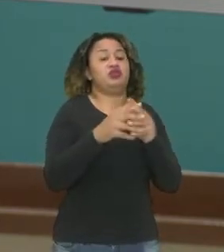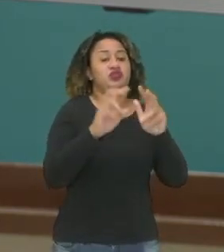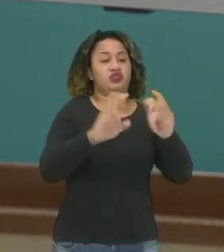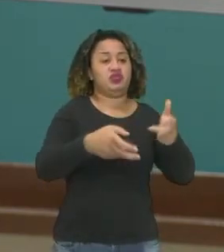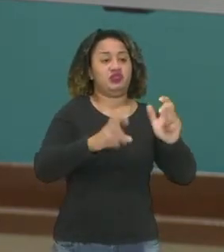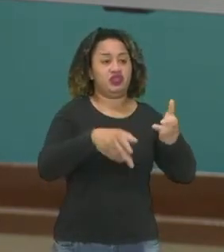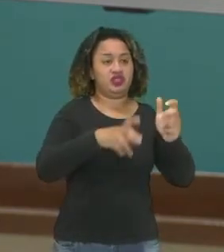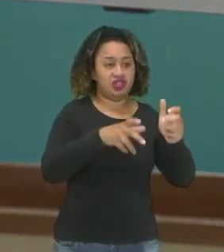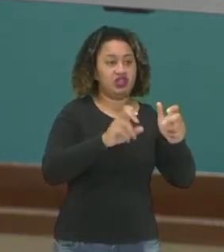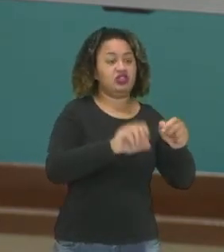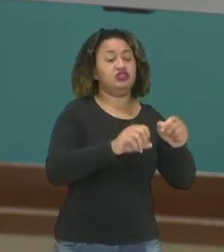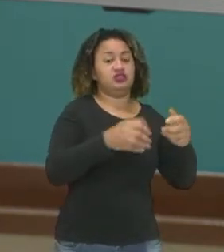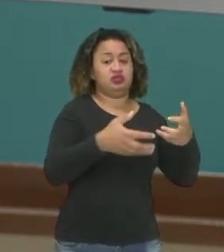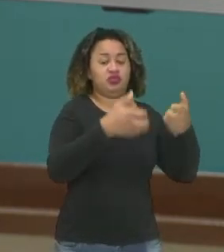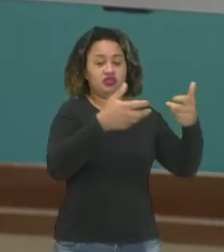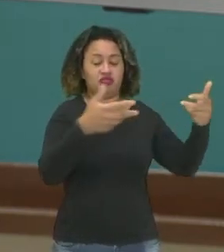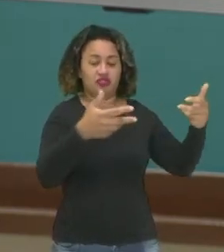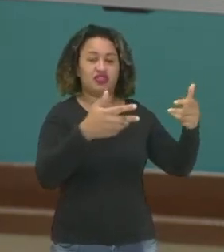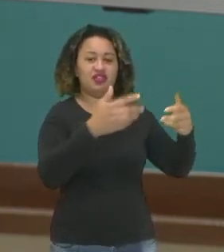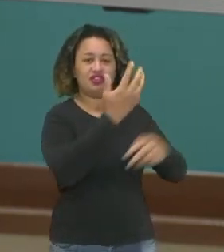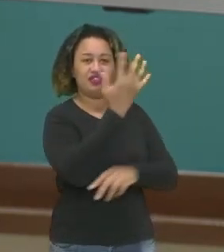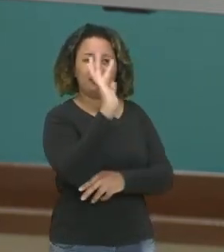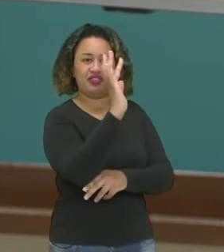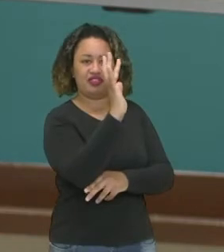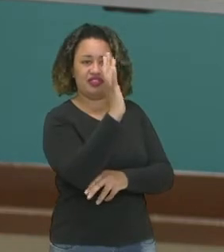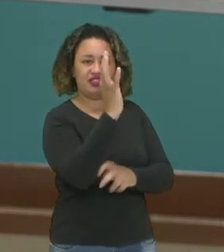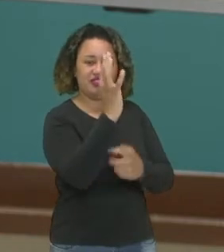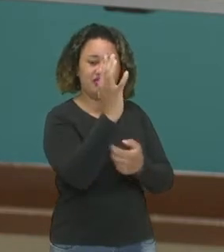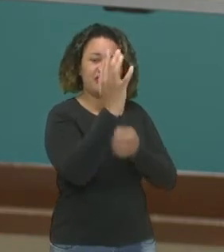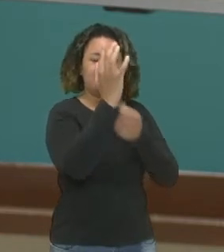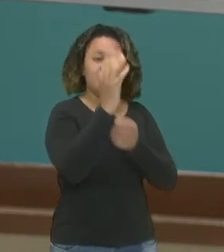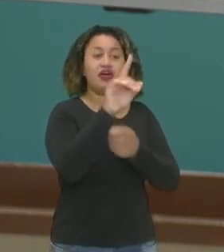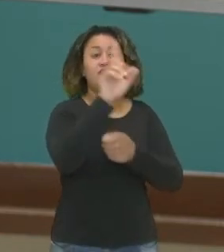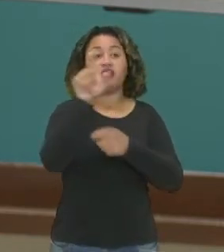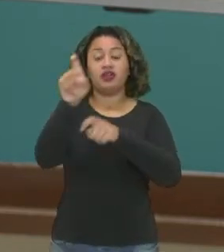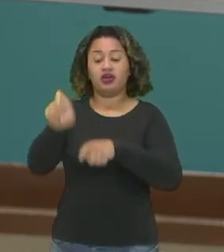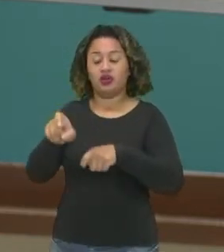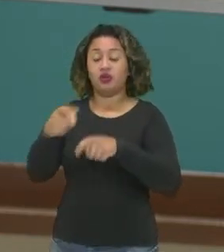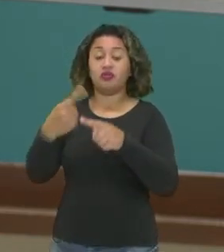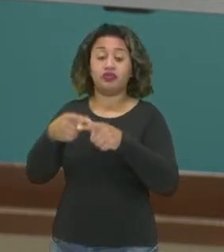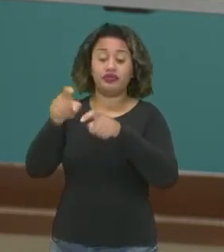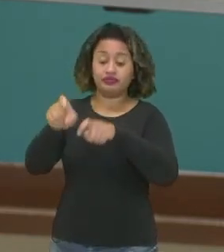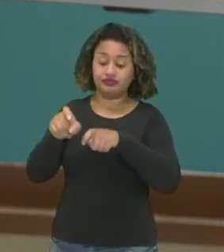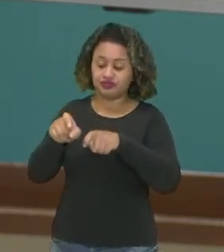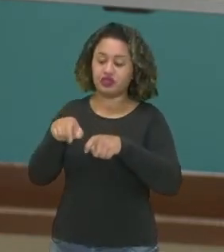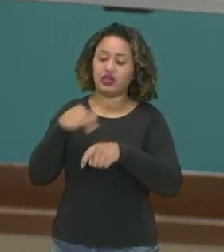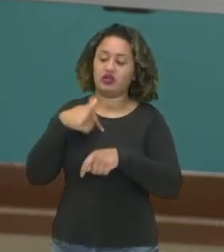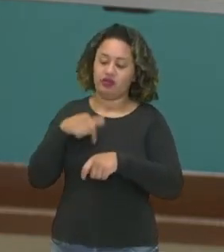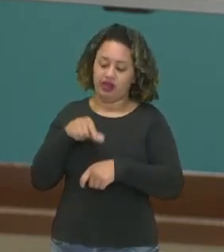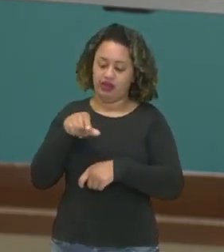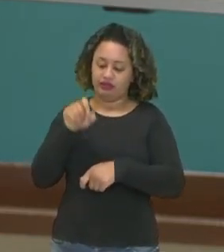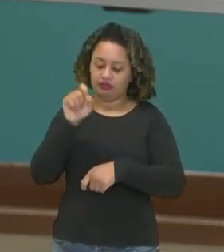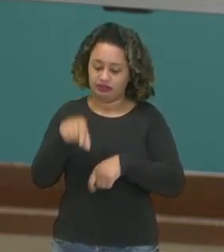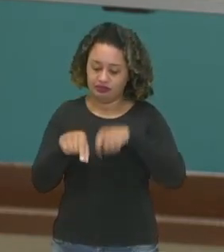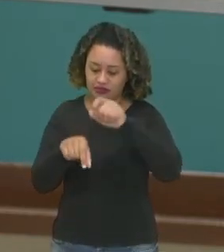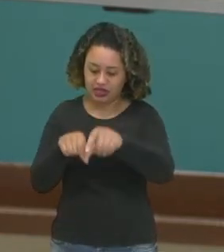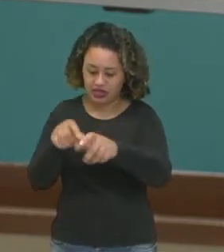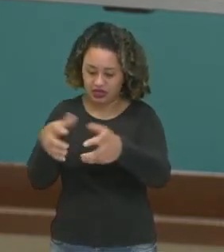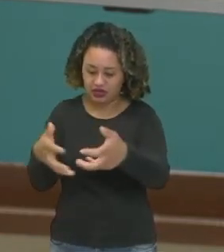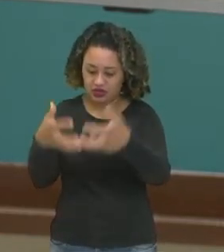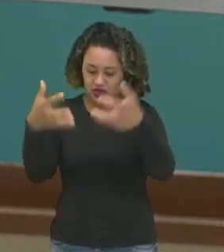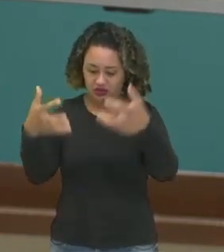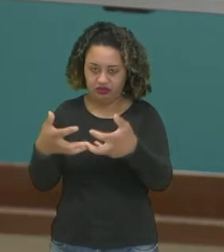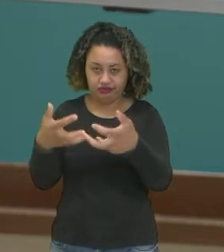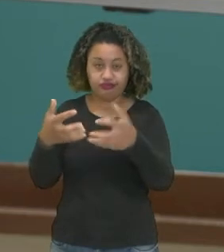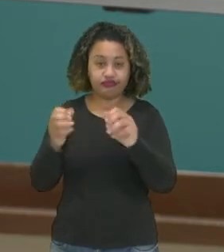a agricultura, porque a agricultura envolve o cultivo. Por exemplo, né, o cara vai lá e vai plantar alface, beleza. Mas